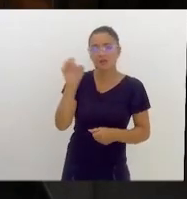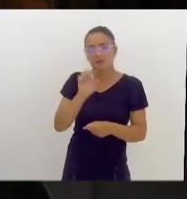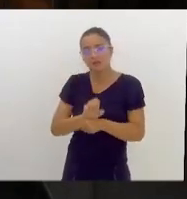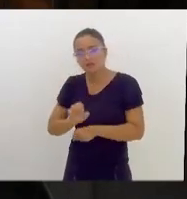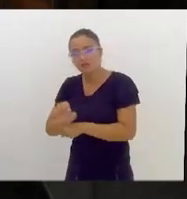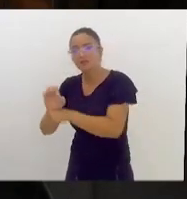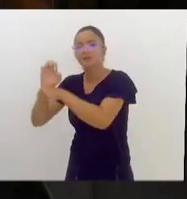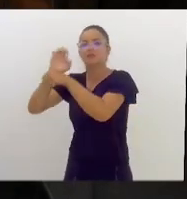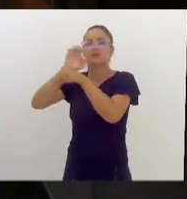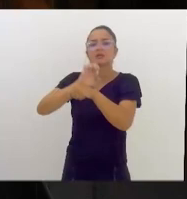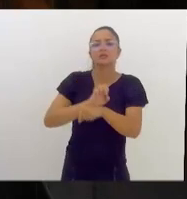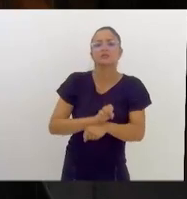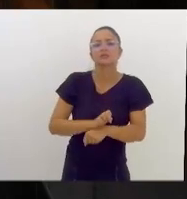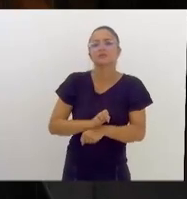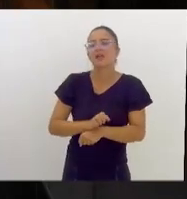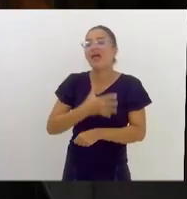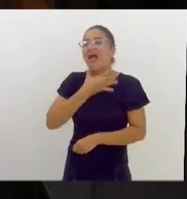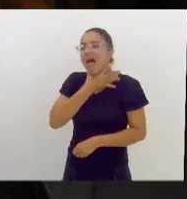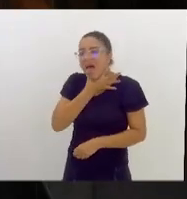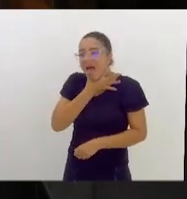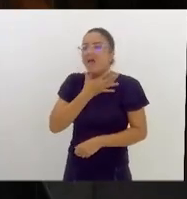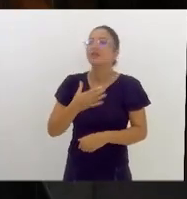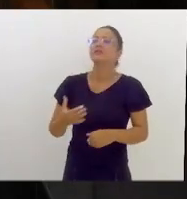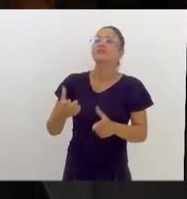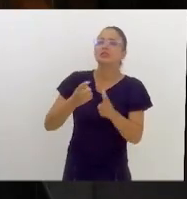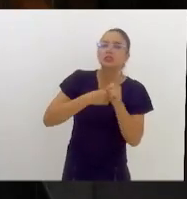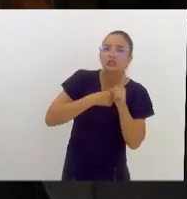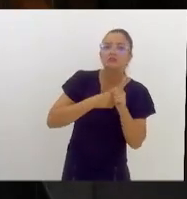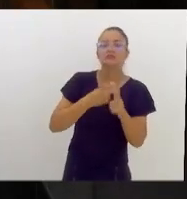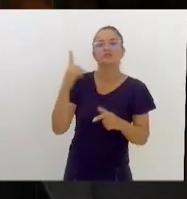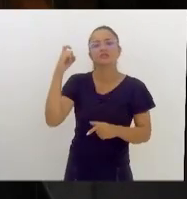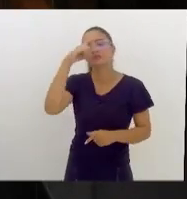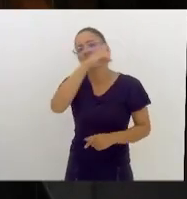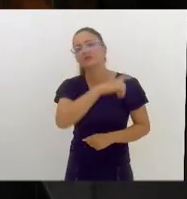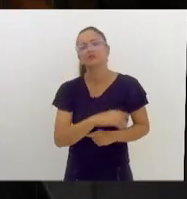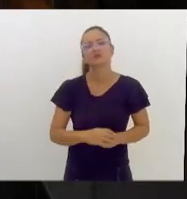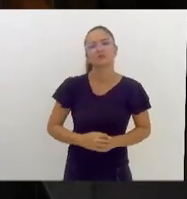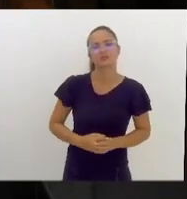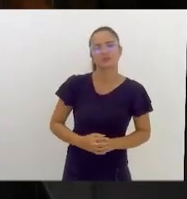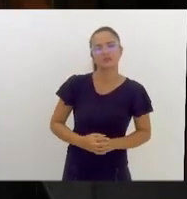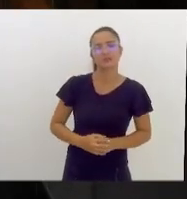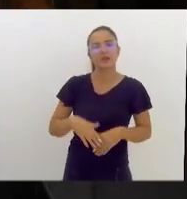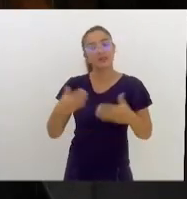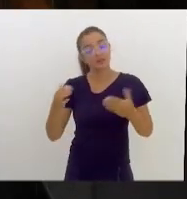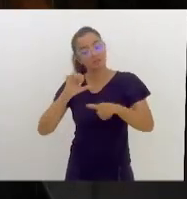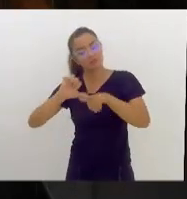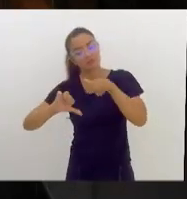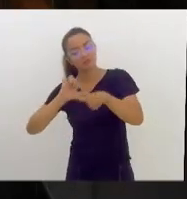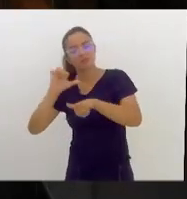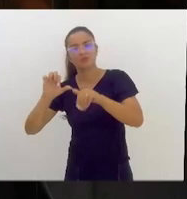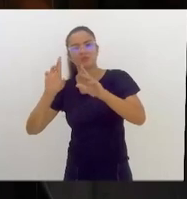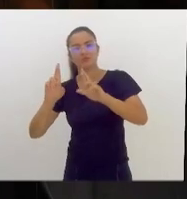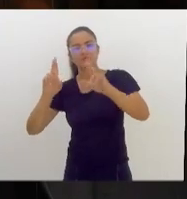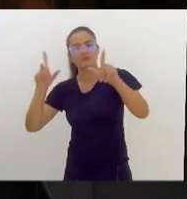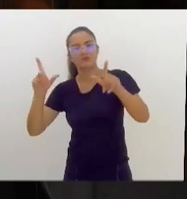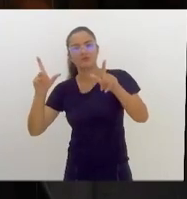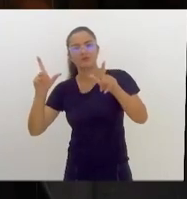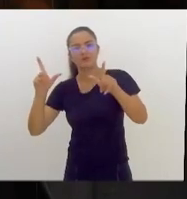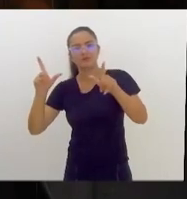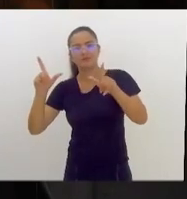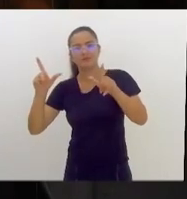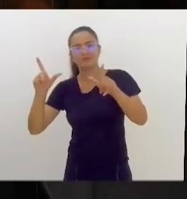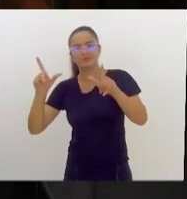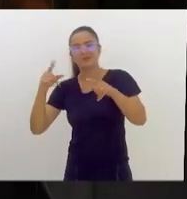sucessivamente enforcados, se mudou o critério de reajustamento da dívida, suavizou um